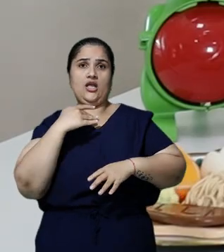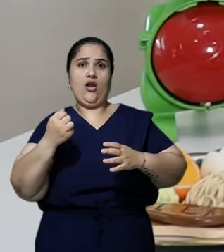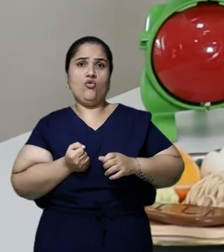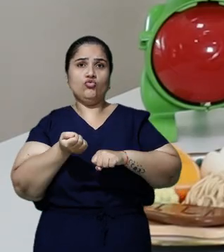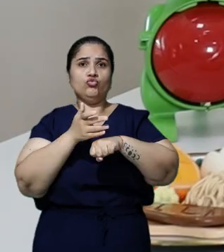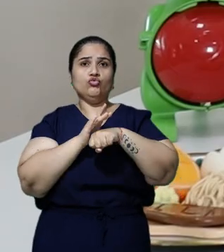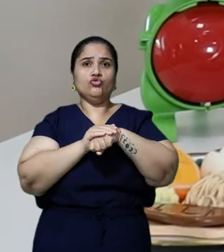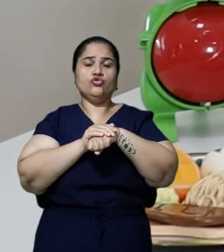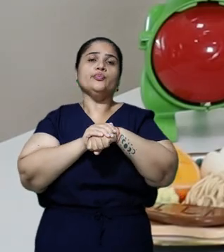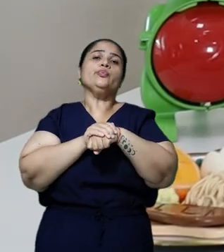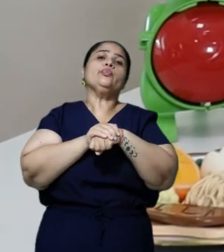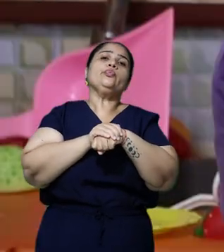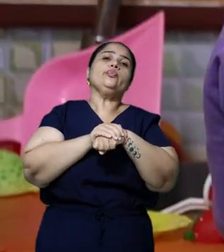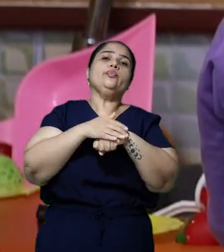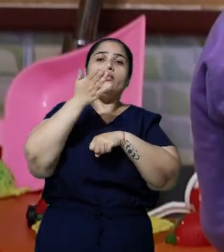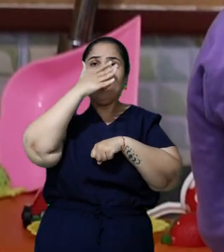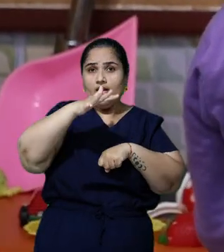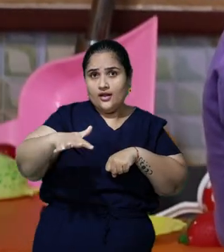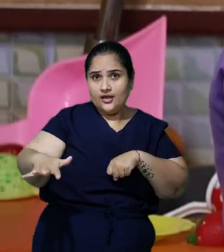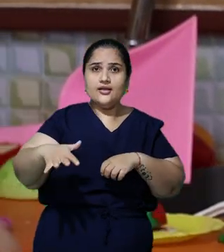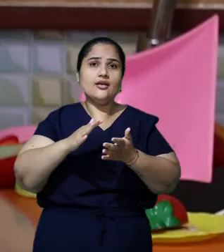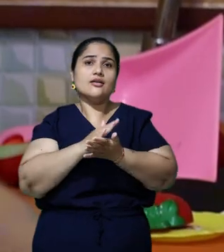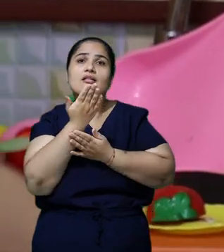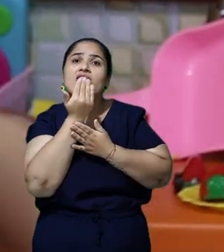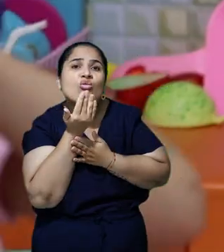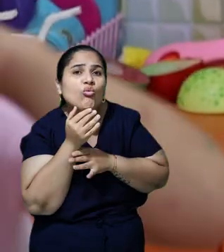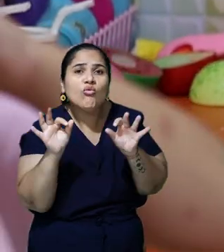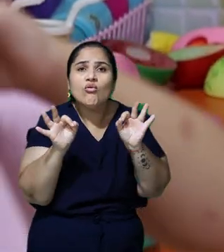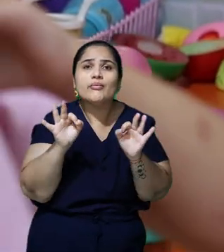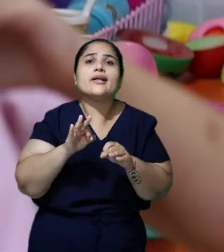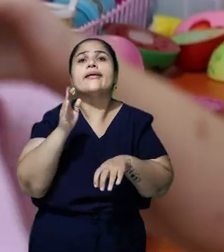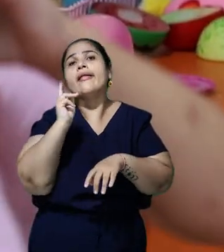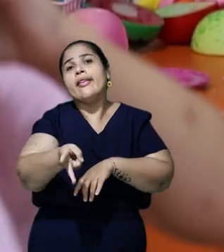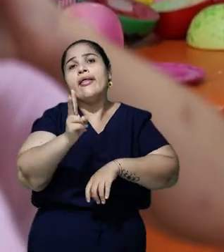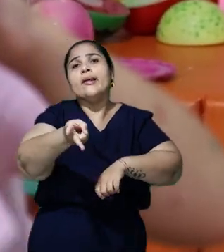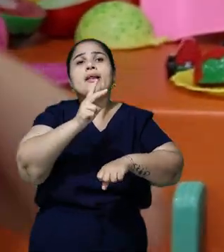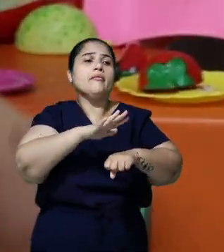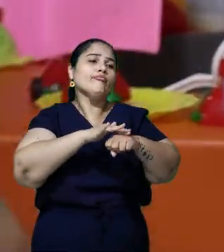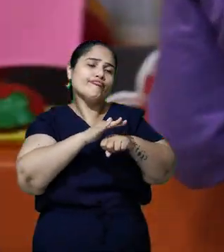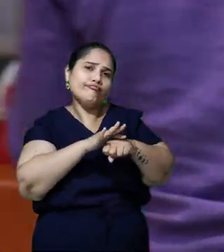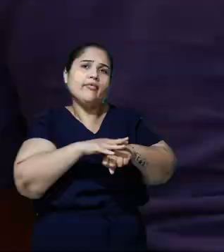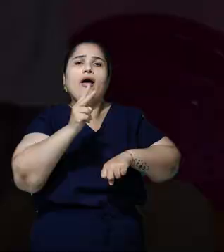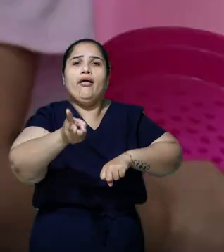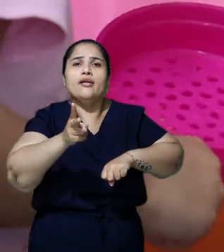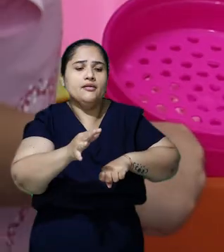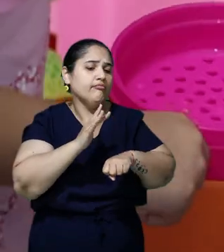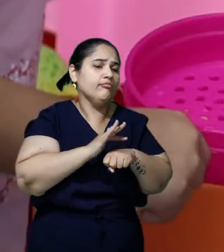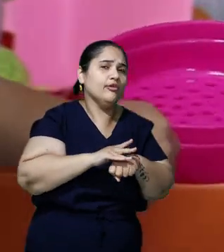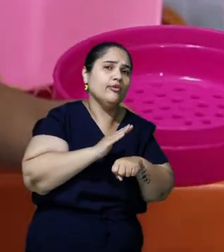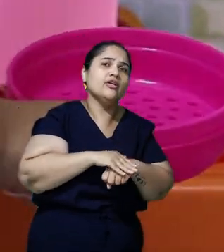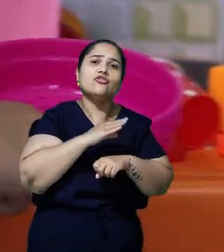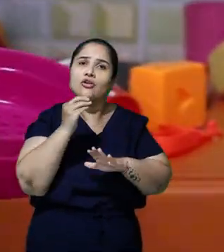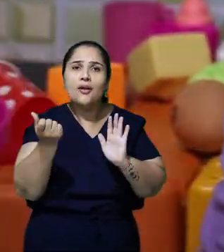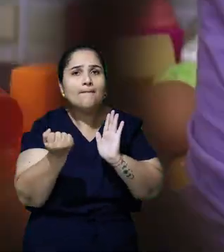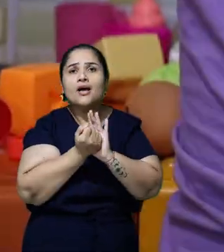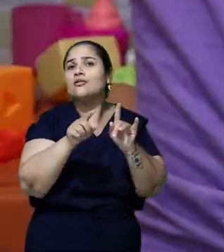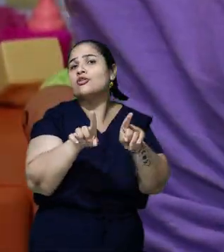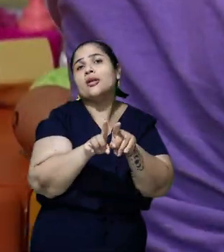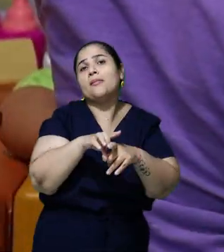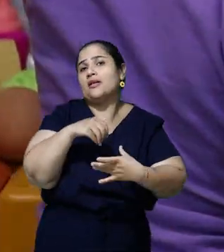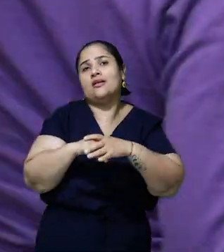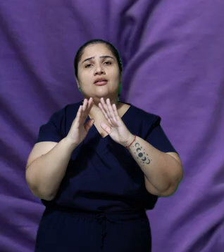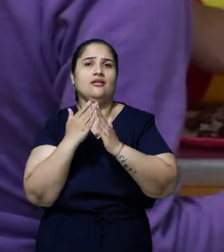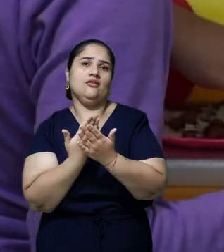se alimenta e acaba toda hora adoecendo. Então isso vai impactar também ela lá dentro da escola. A janela de